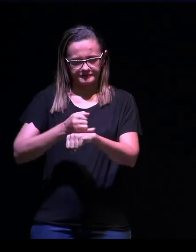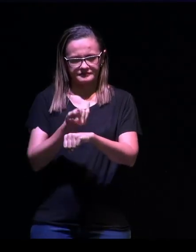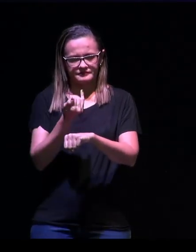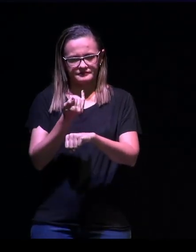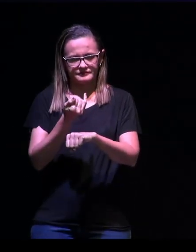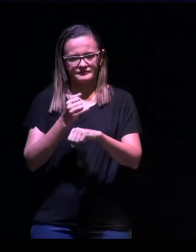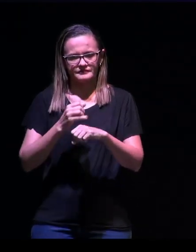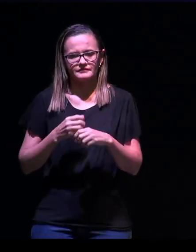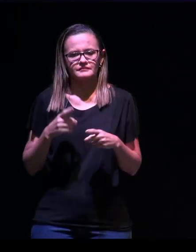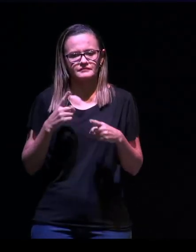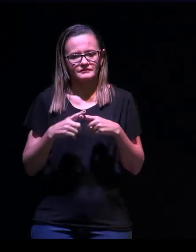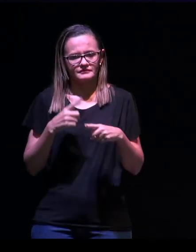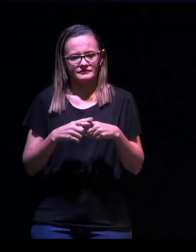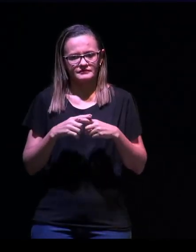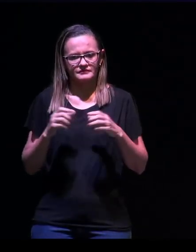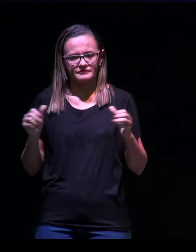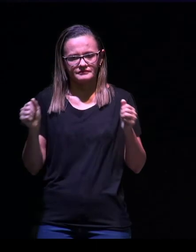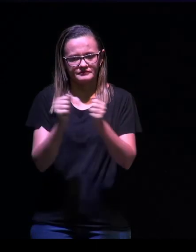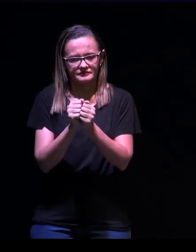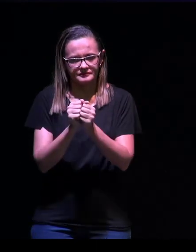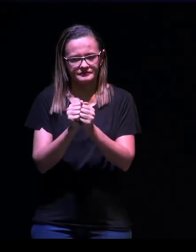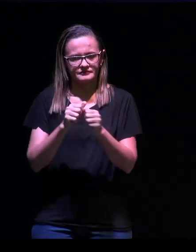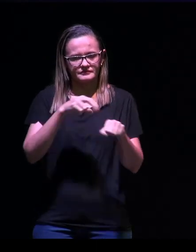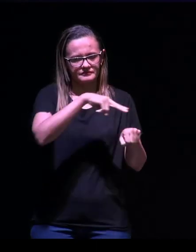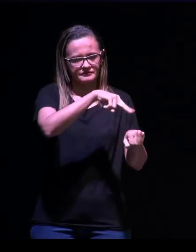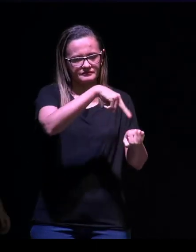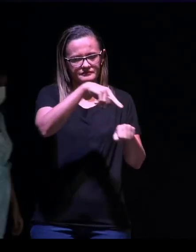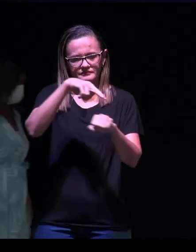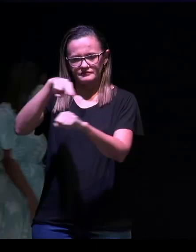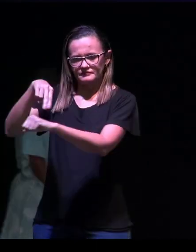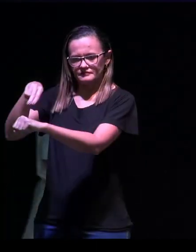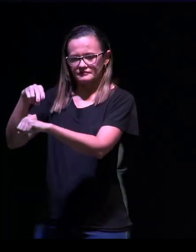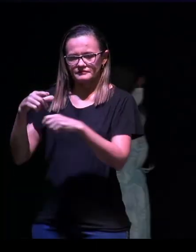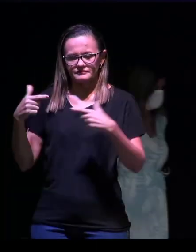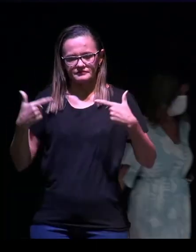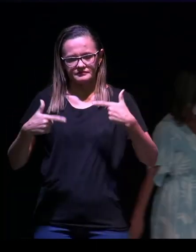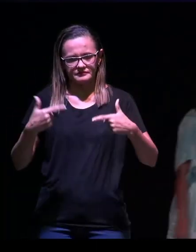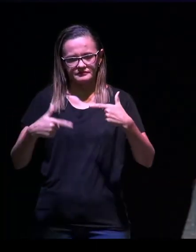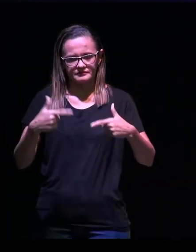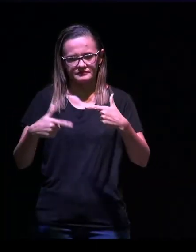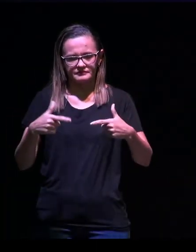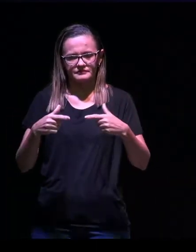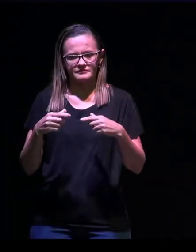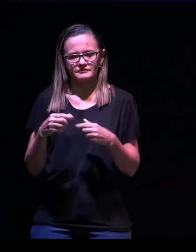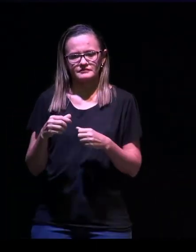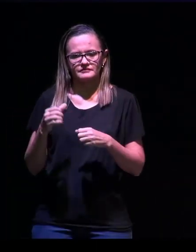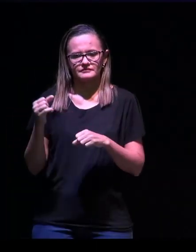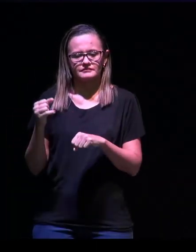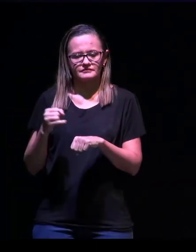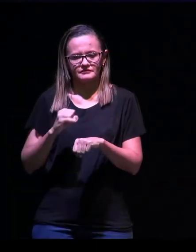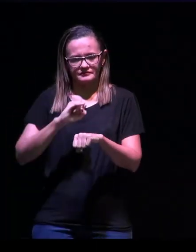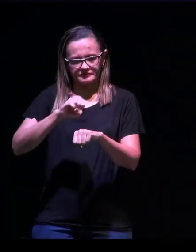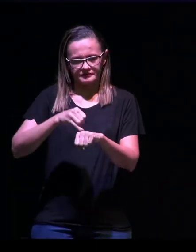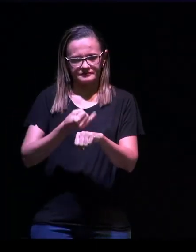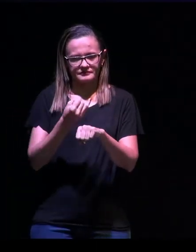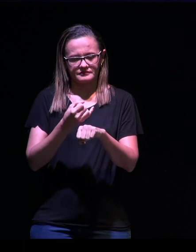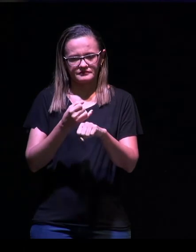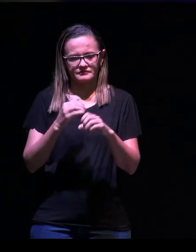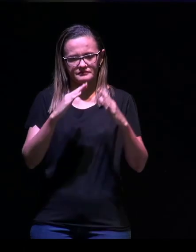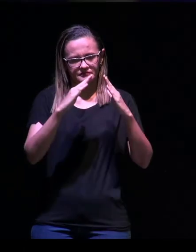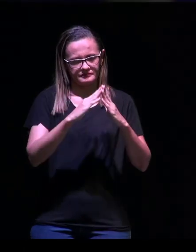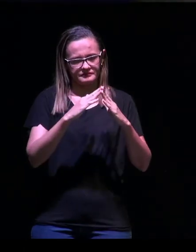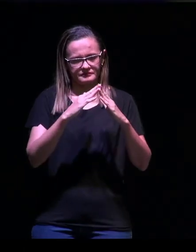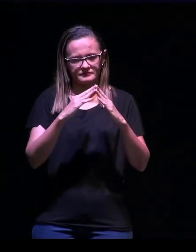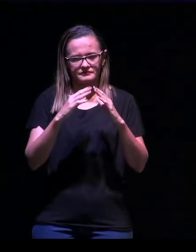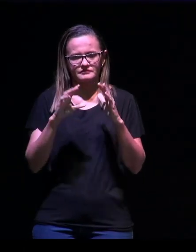ajuntarei todas as nações para a batalha contra Jerusalém. A cidade será tomada, as casas serão